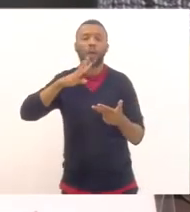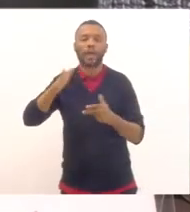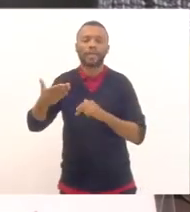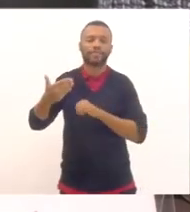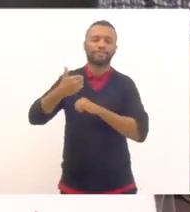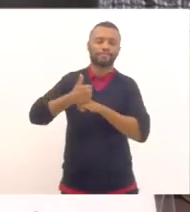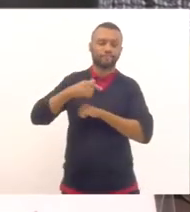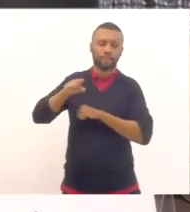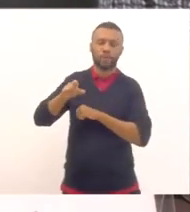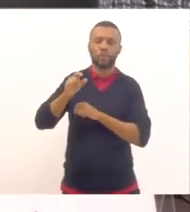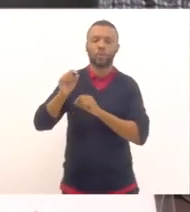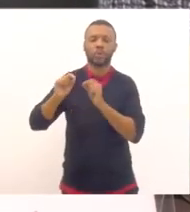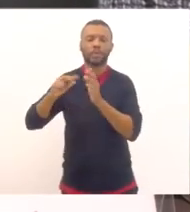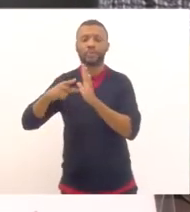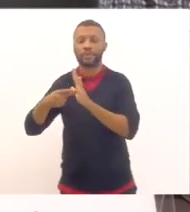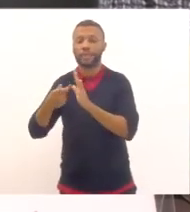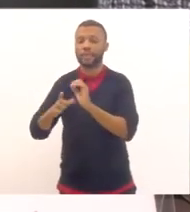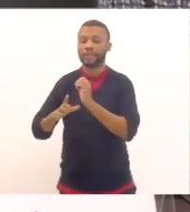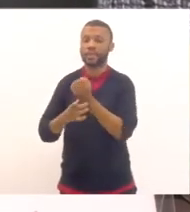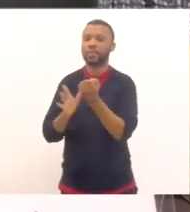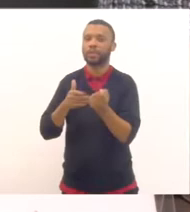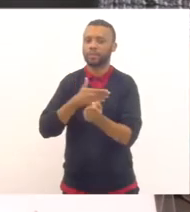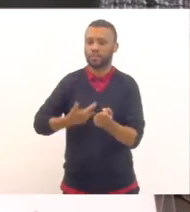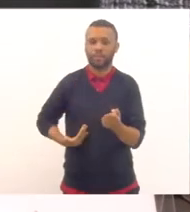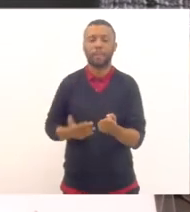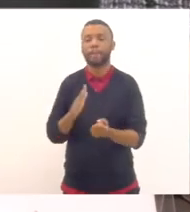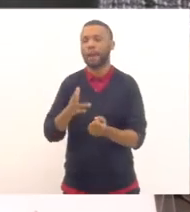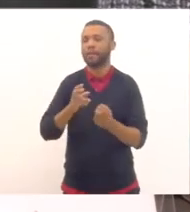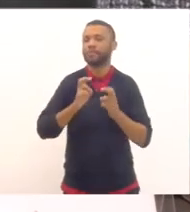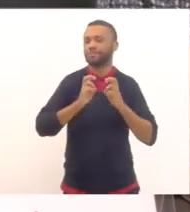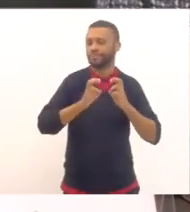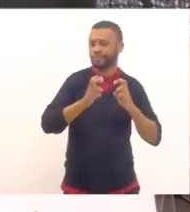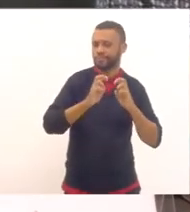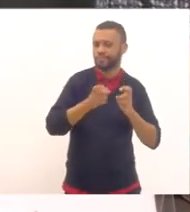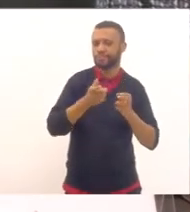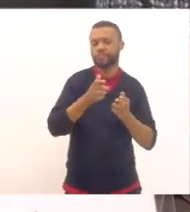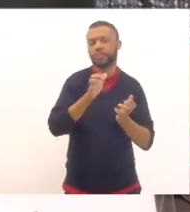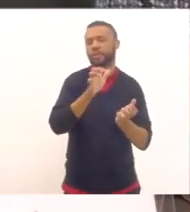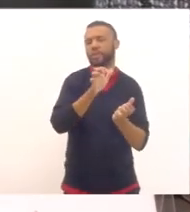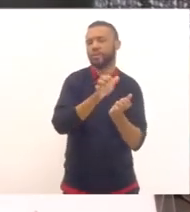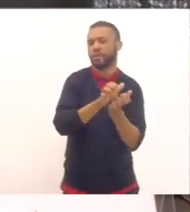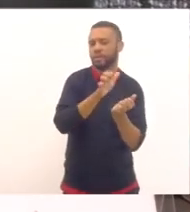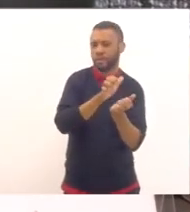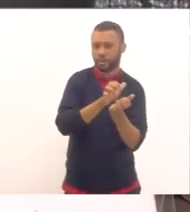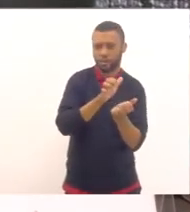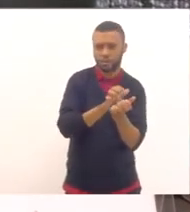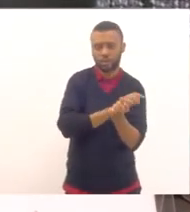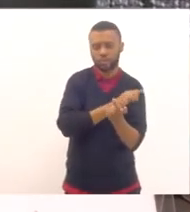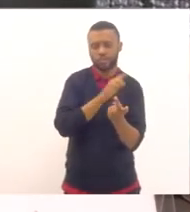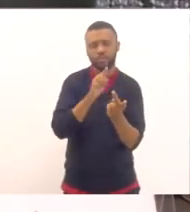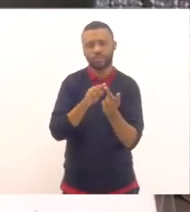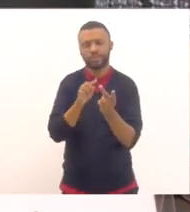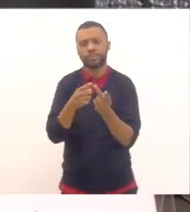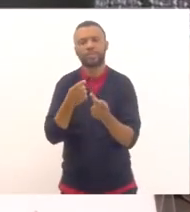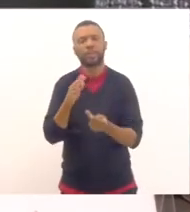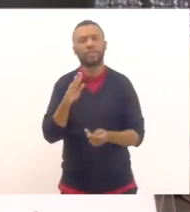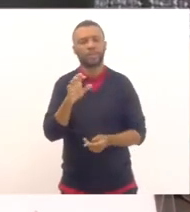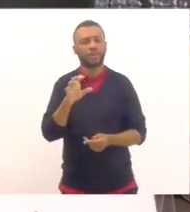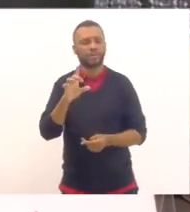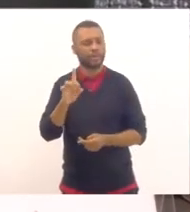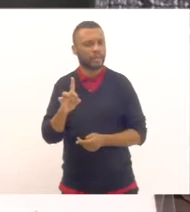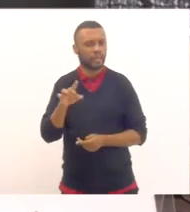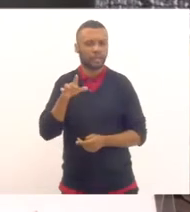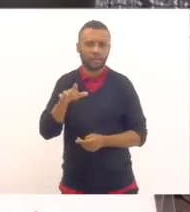mas o eixo Ferroviário tanto faz o de Santa Cruz quanto Para nossa querida Baixada